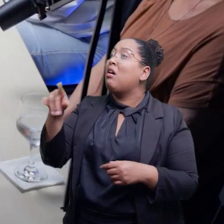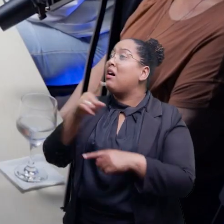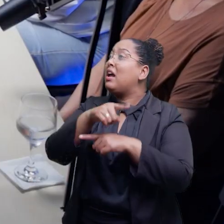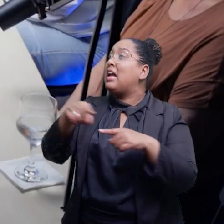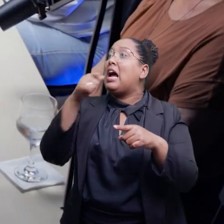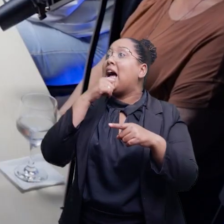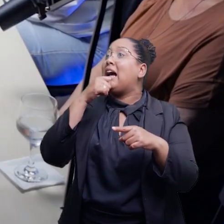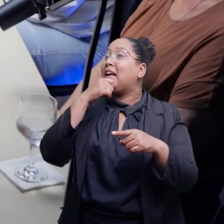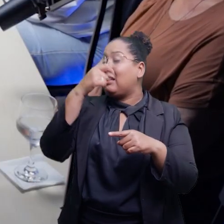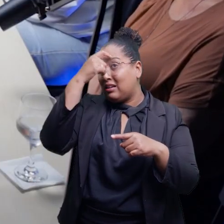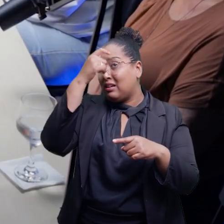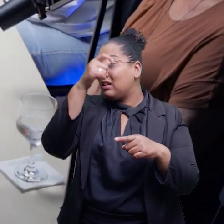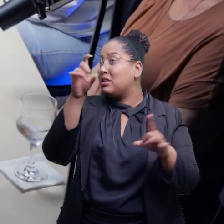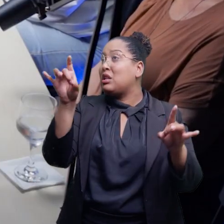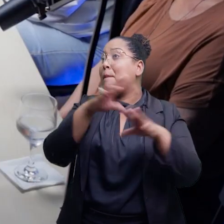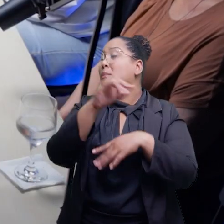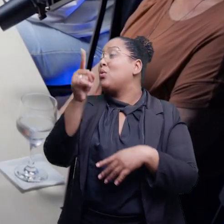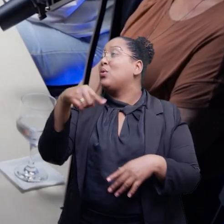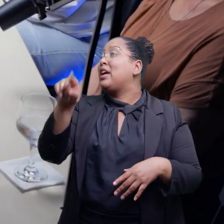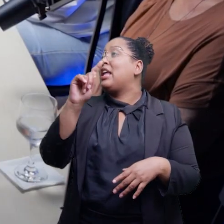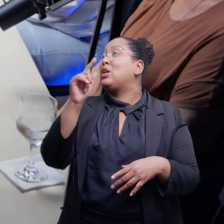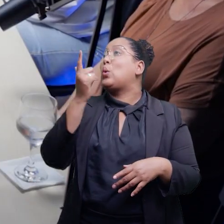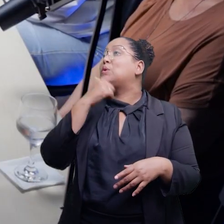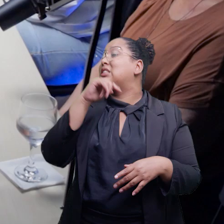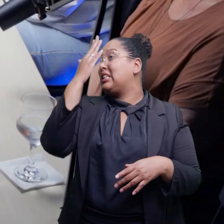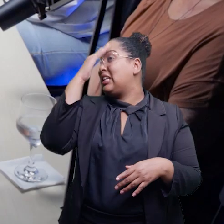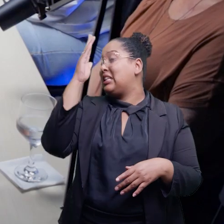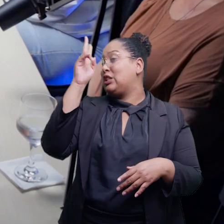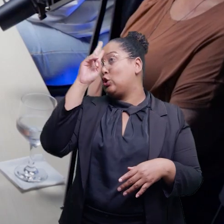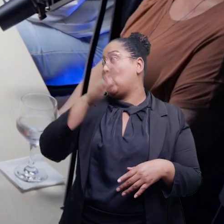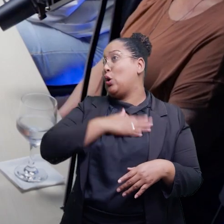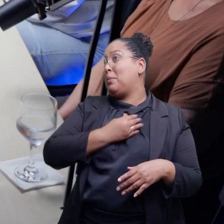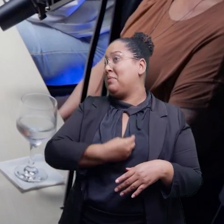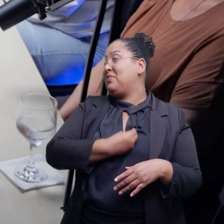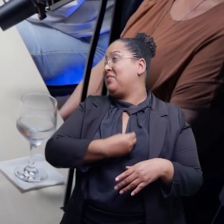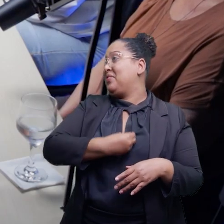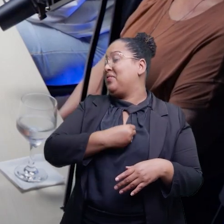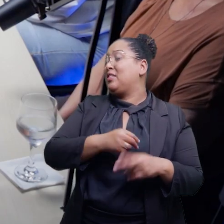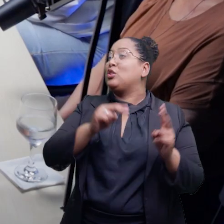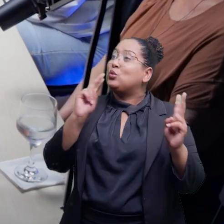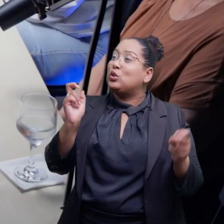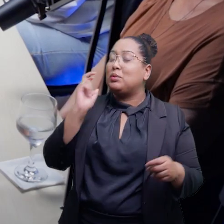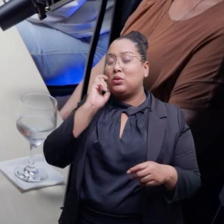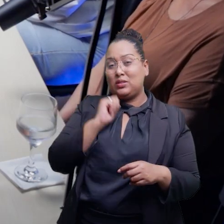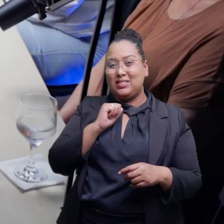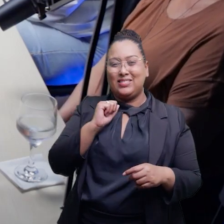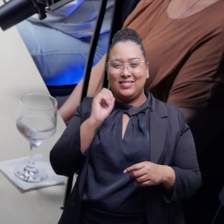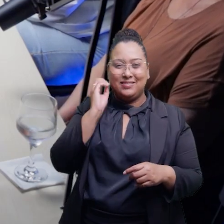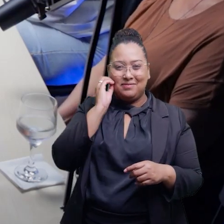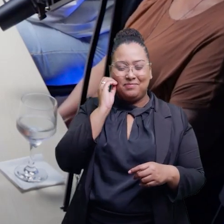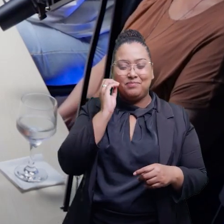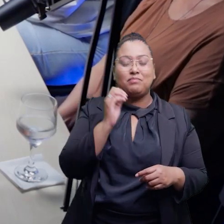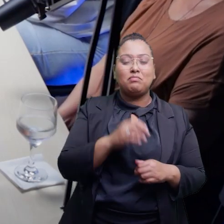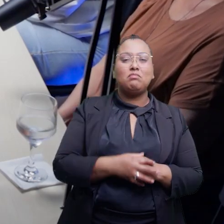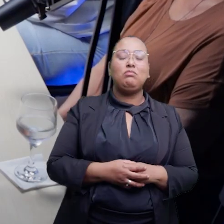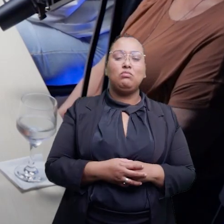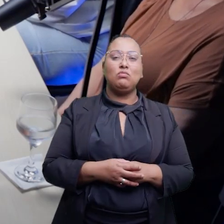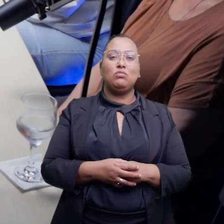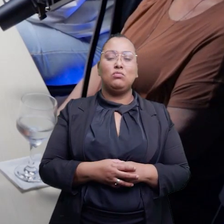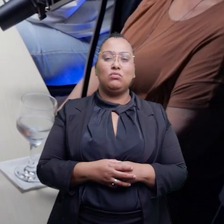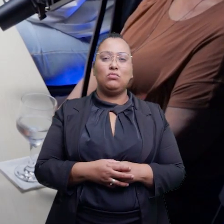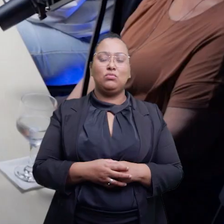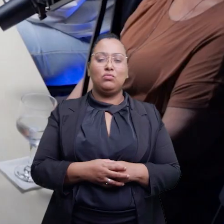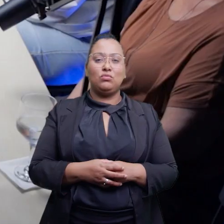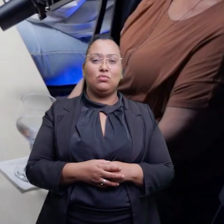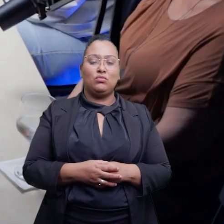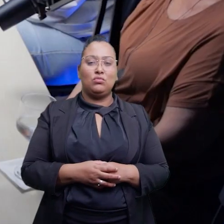assim, olha, as pessoas não estão preparadas para escutar a minha história, elas não estão preparadas para falar sobre isso. Então, até quando às